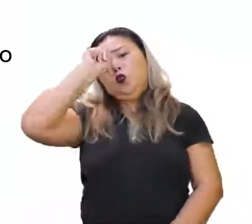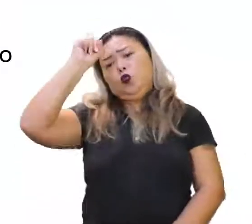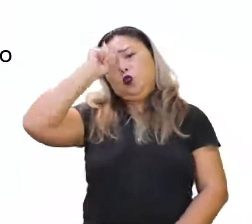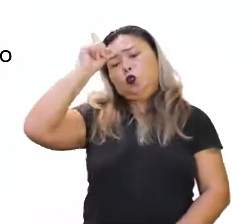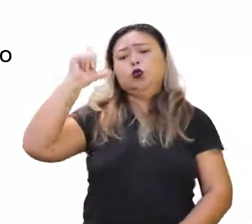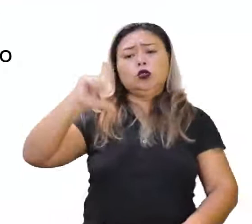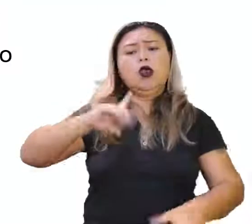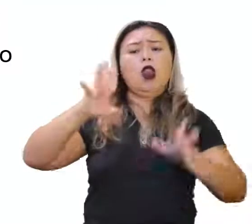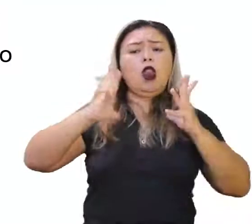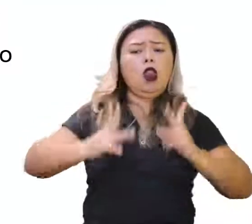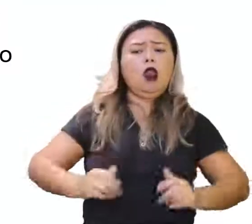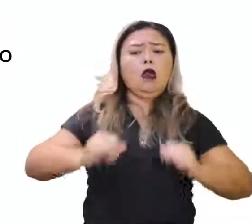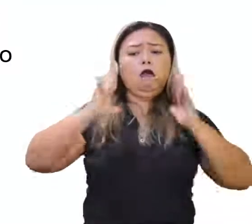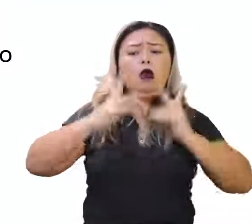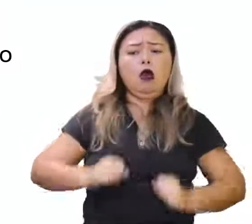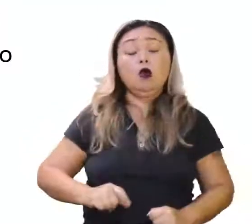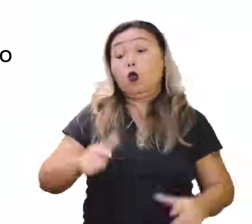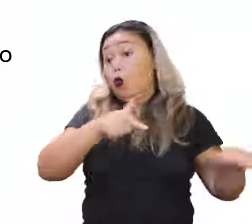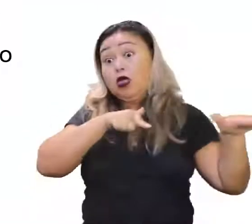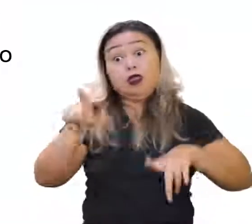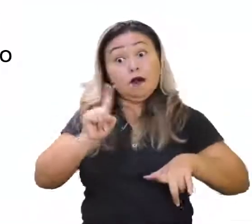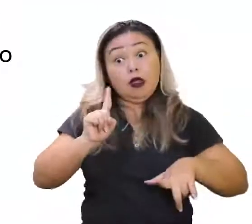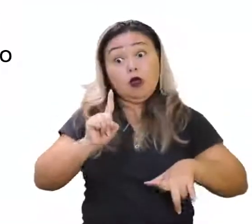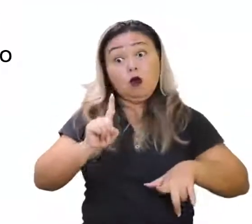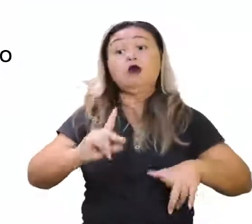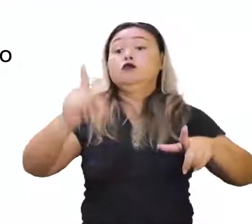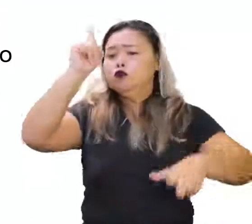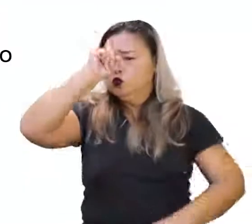diária, não semanal,